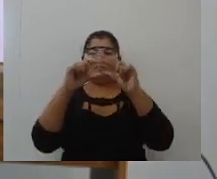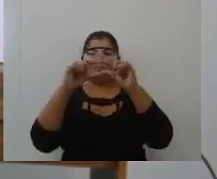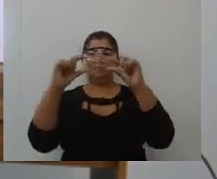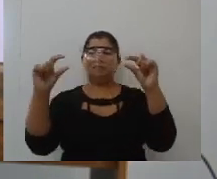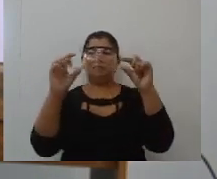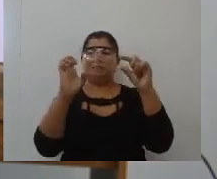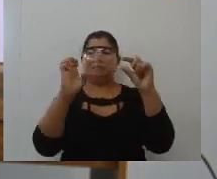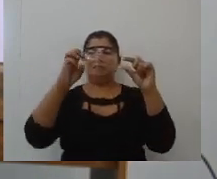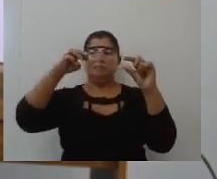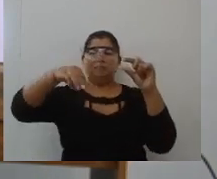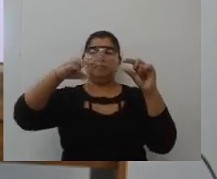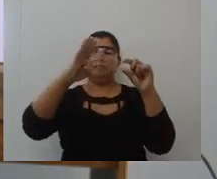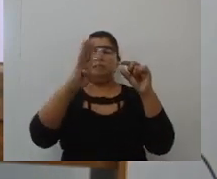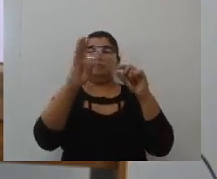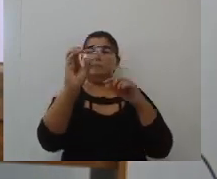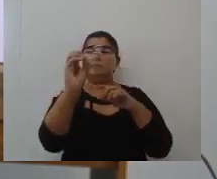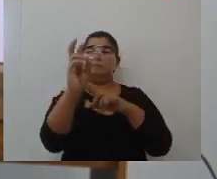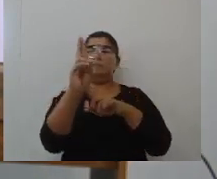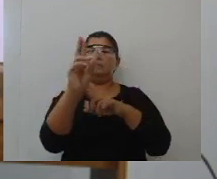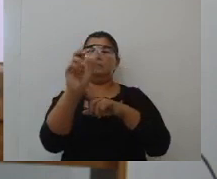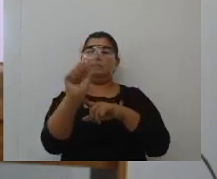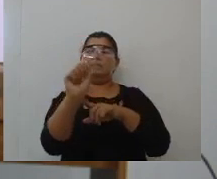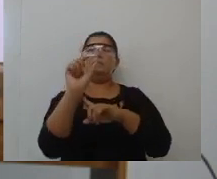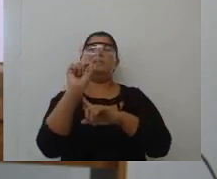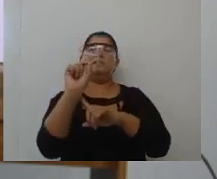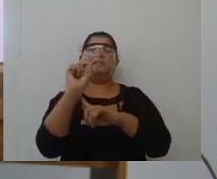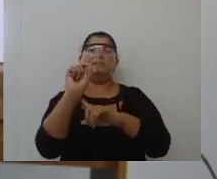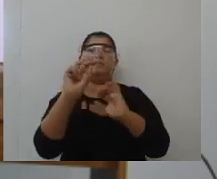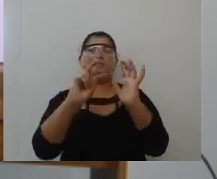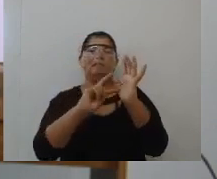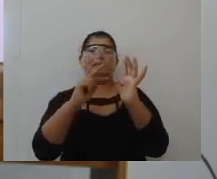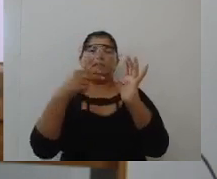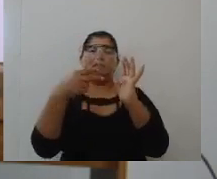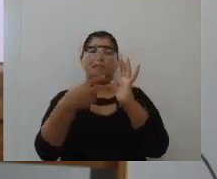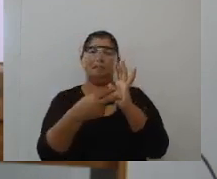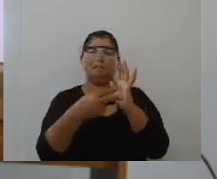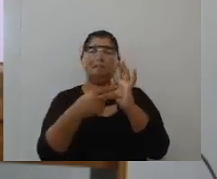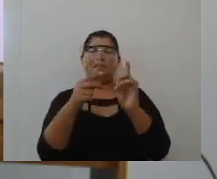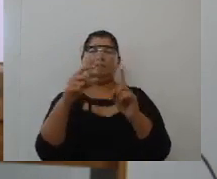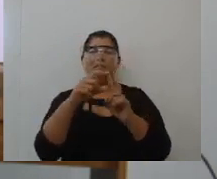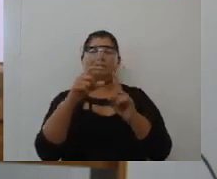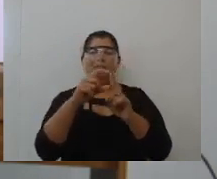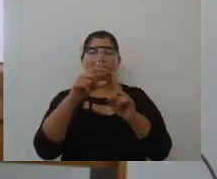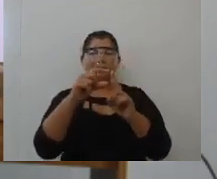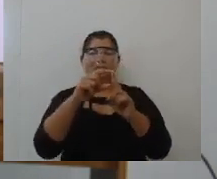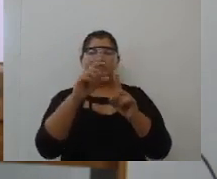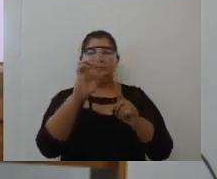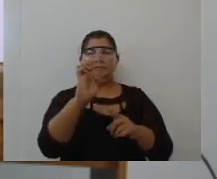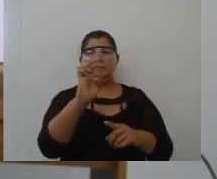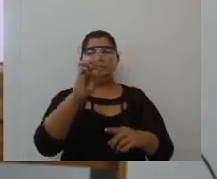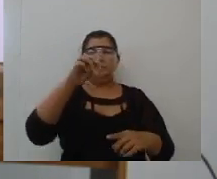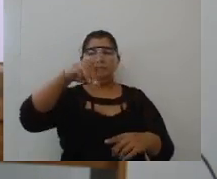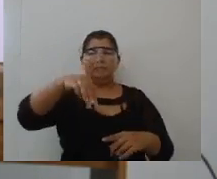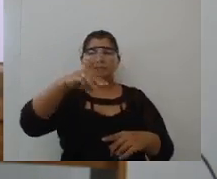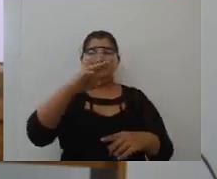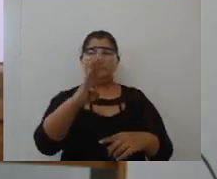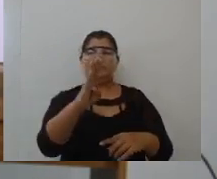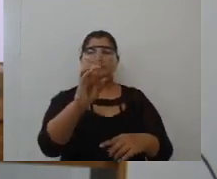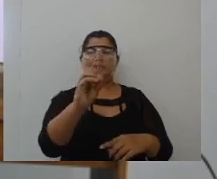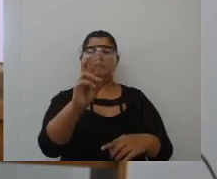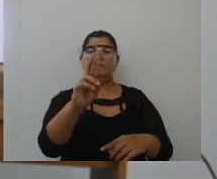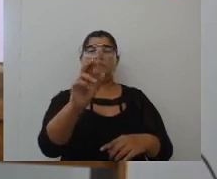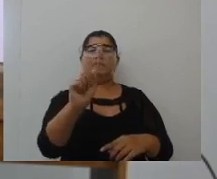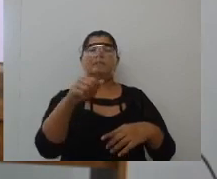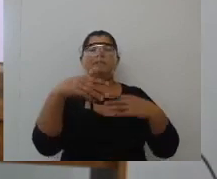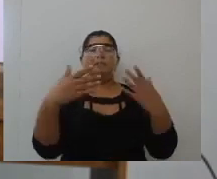de... Olha aí, valor semântico das conjunções. A palavra embora. E aí, resposta